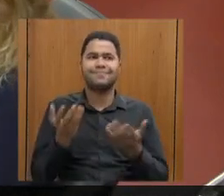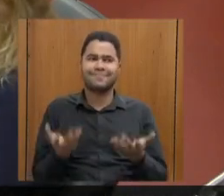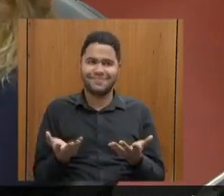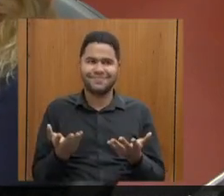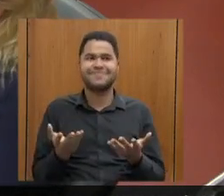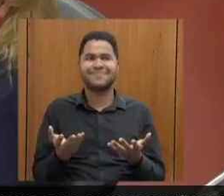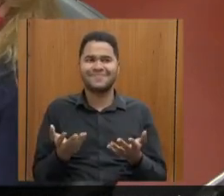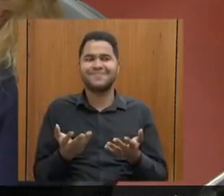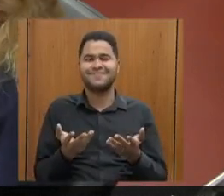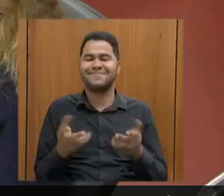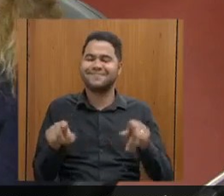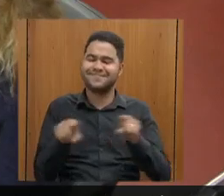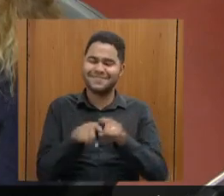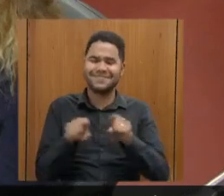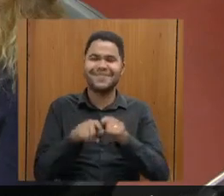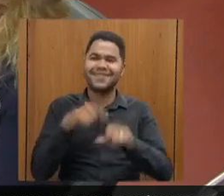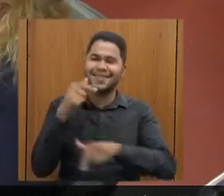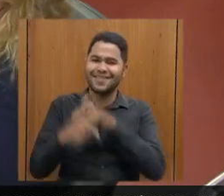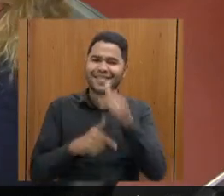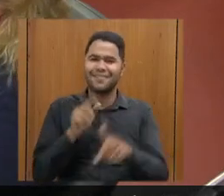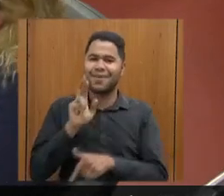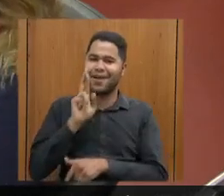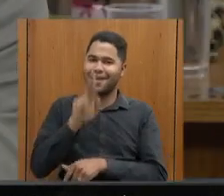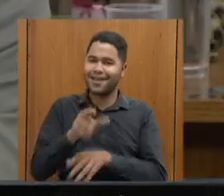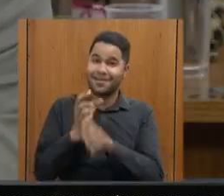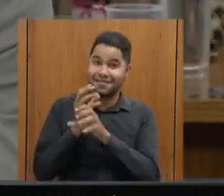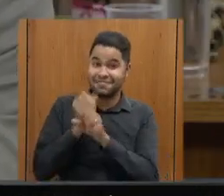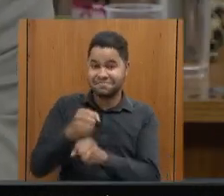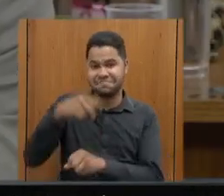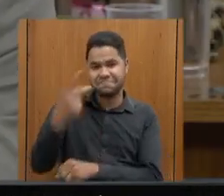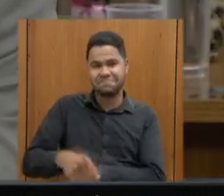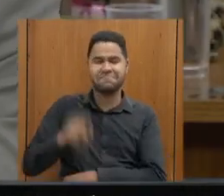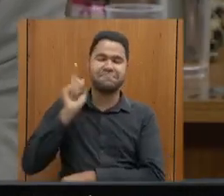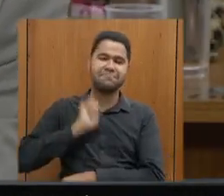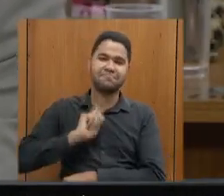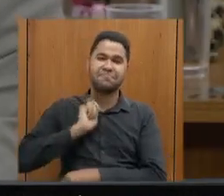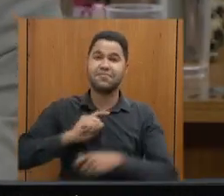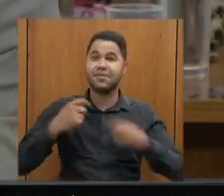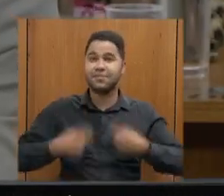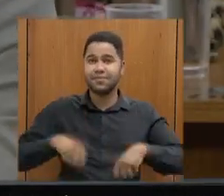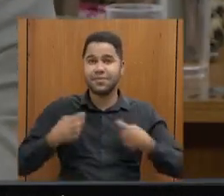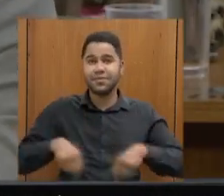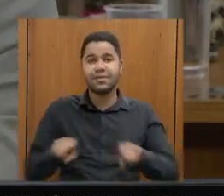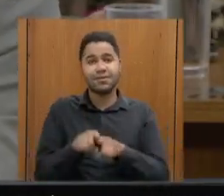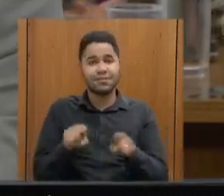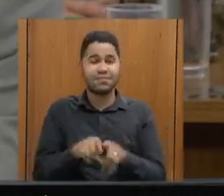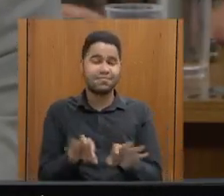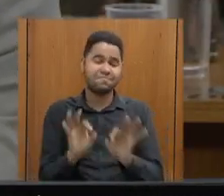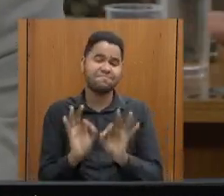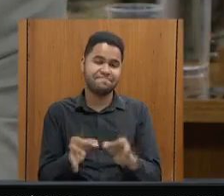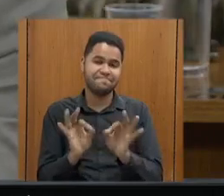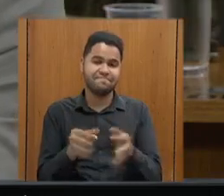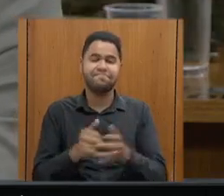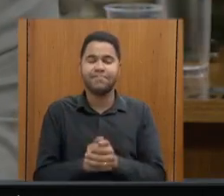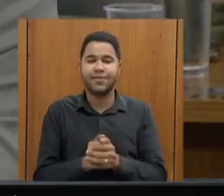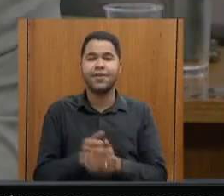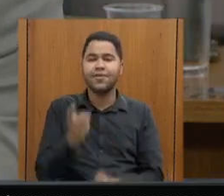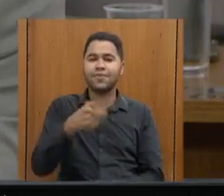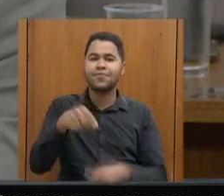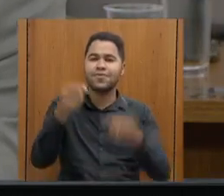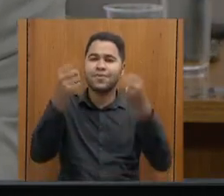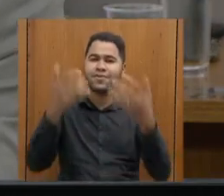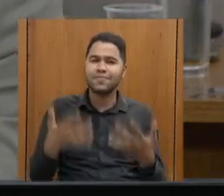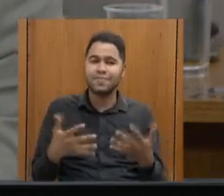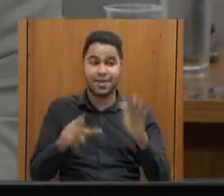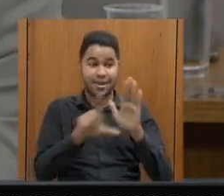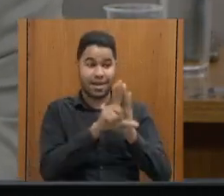gente trabalha em prol dos resultados de Minas Gerais precisa e realmente Dalmo Quando o senhor